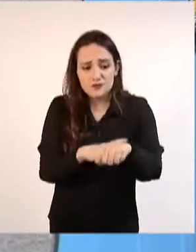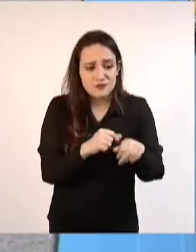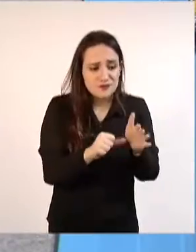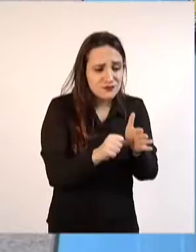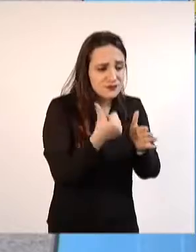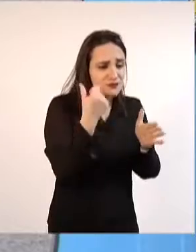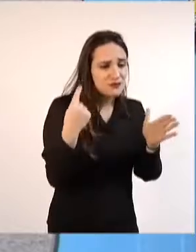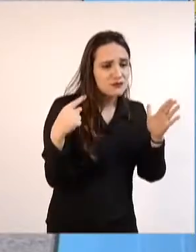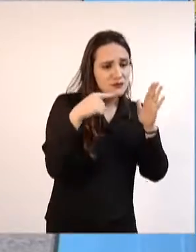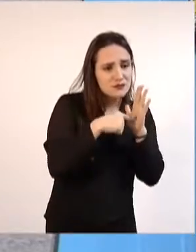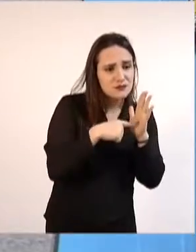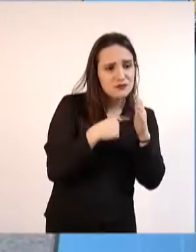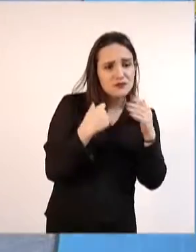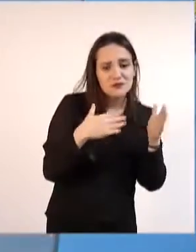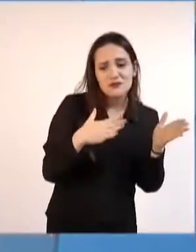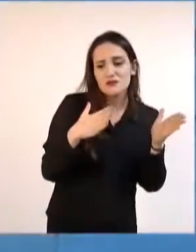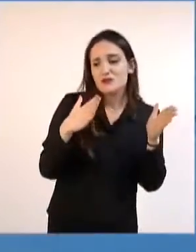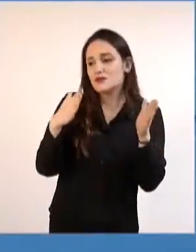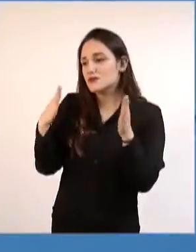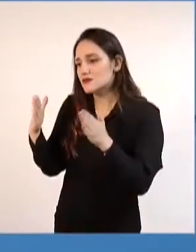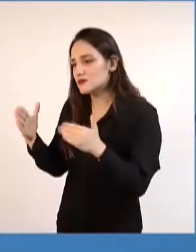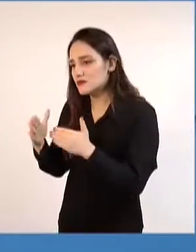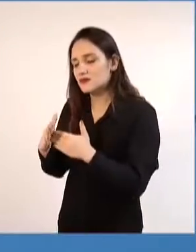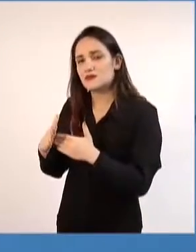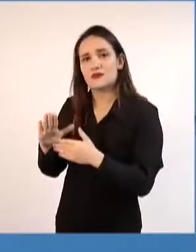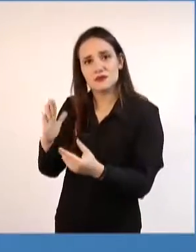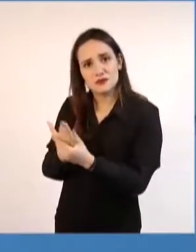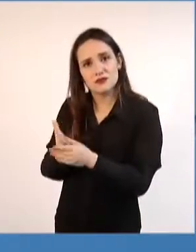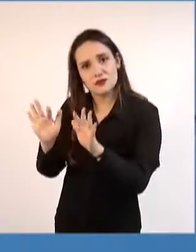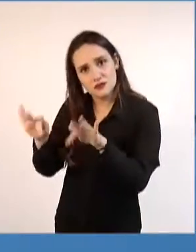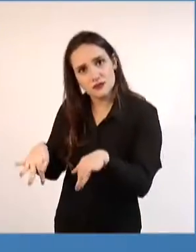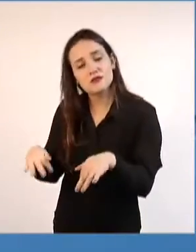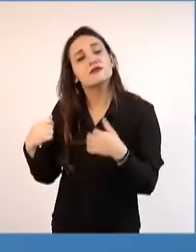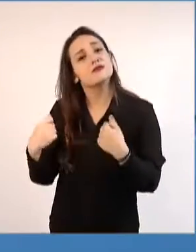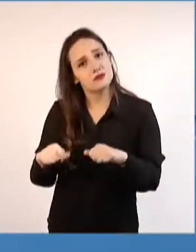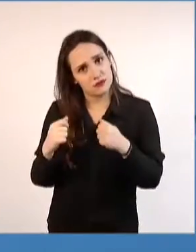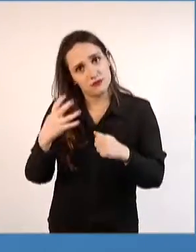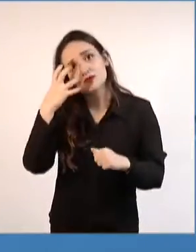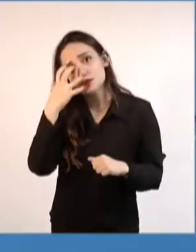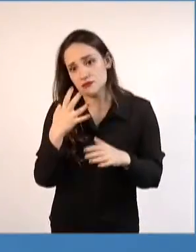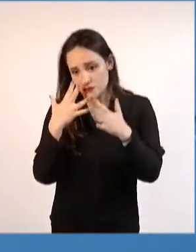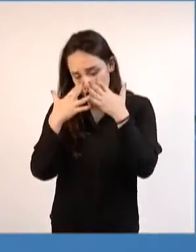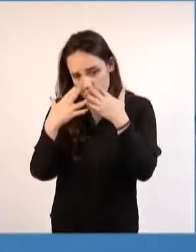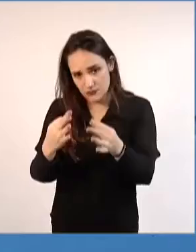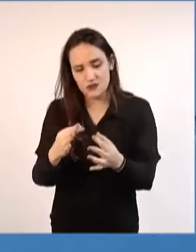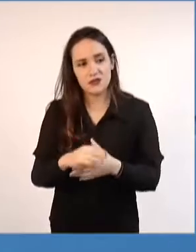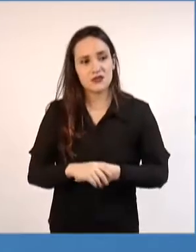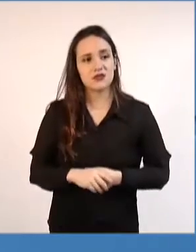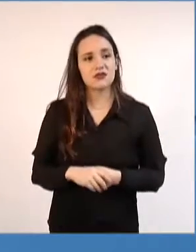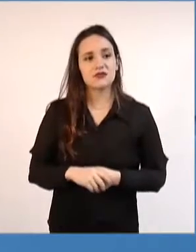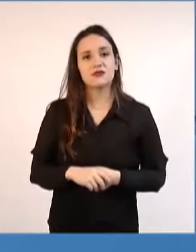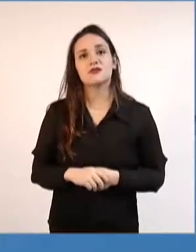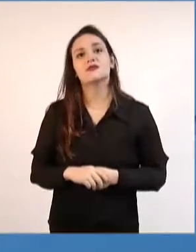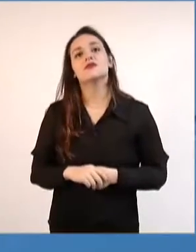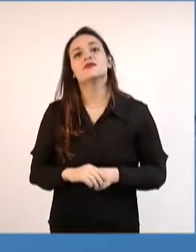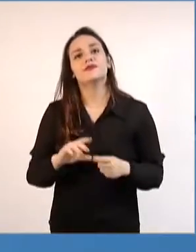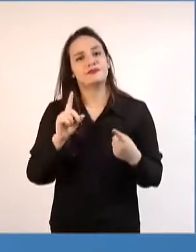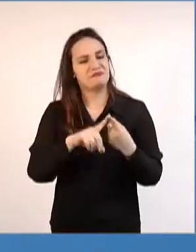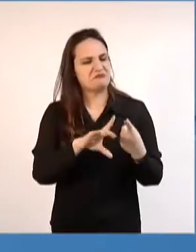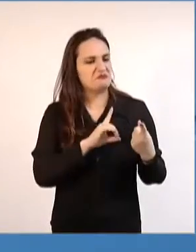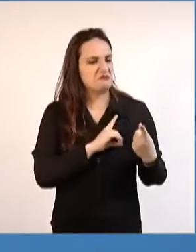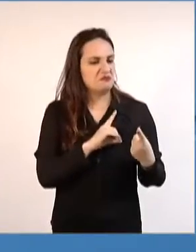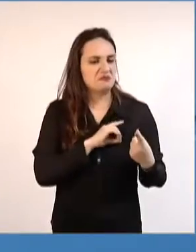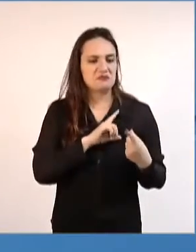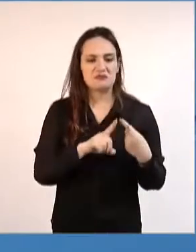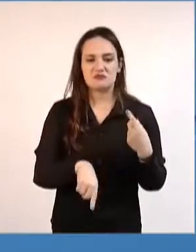processo, tem que levar muito a sério isso daí. Não dá para a justiça, seja o delegado no processo,